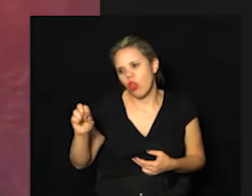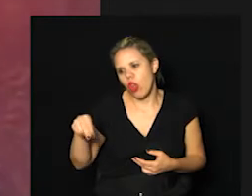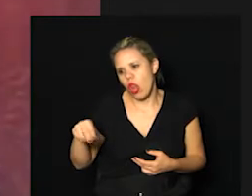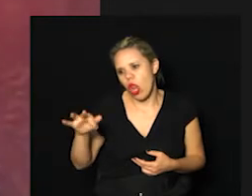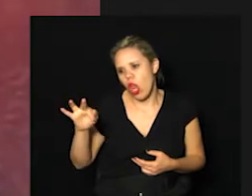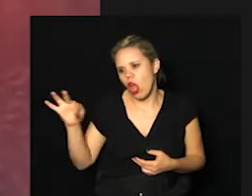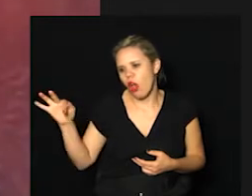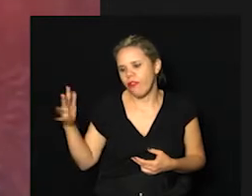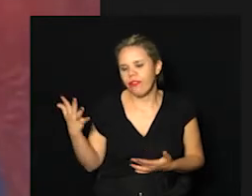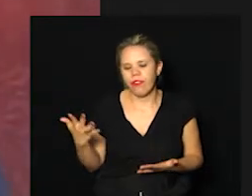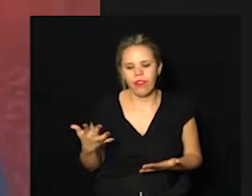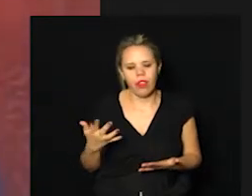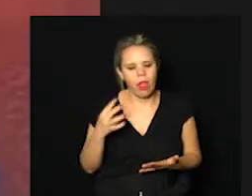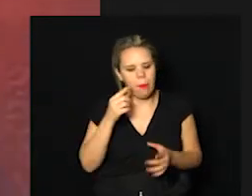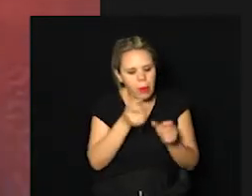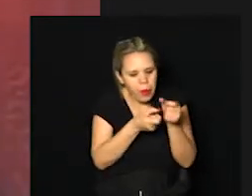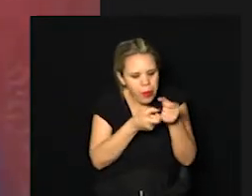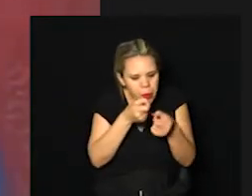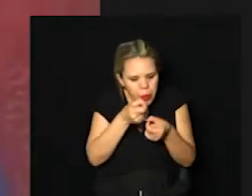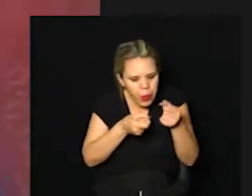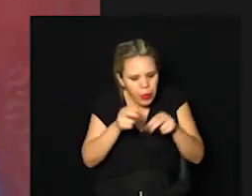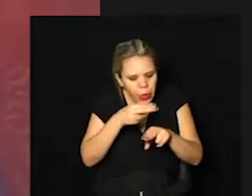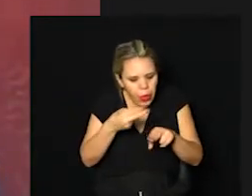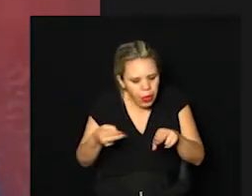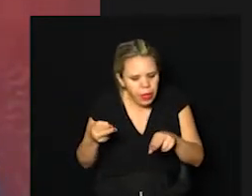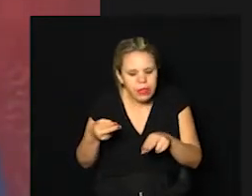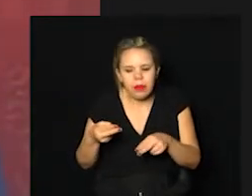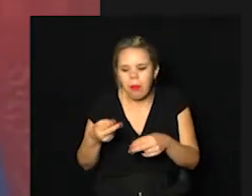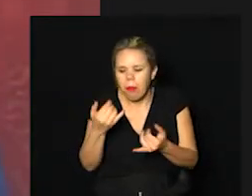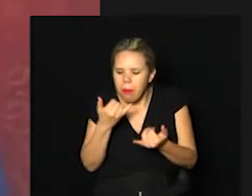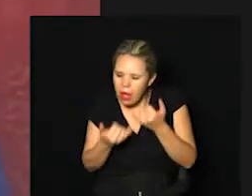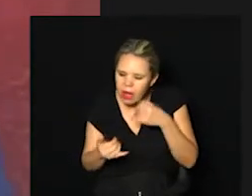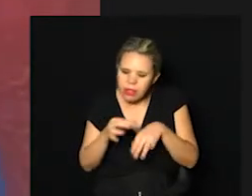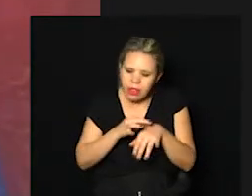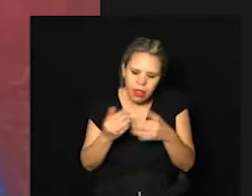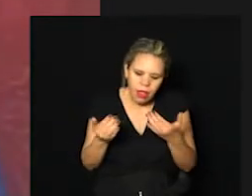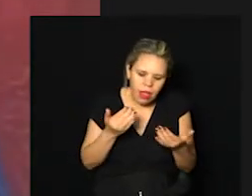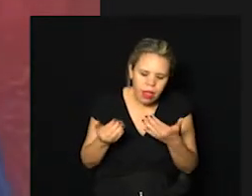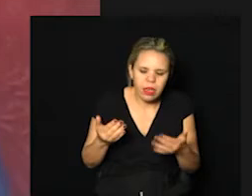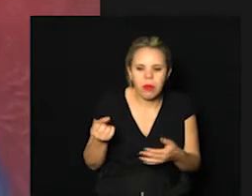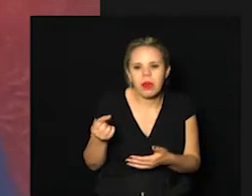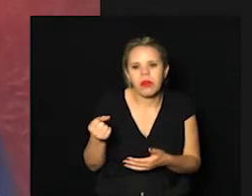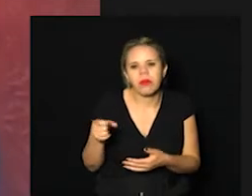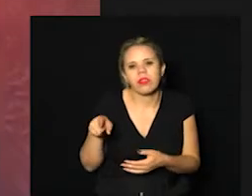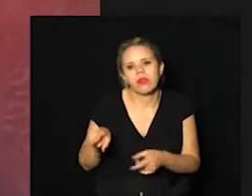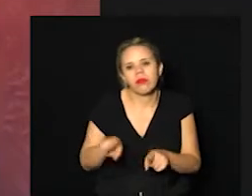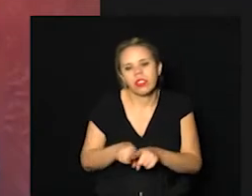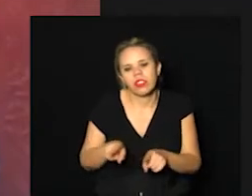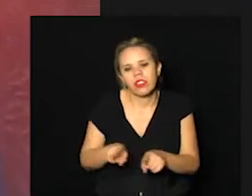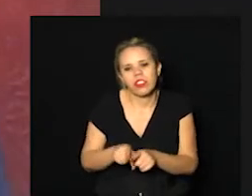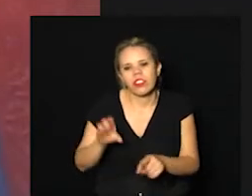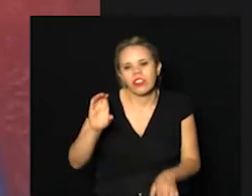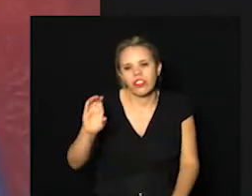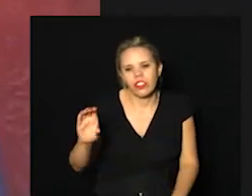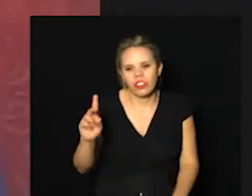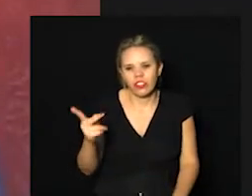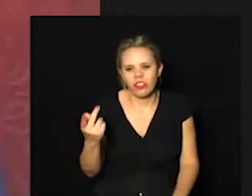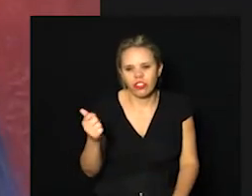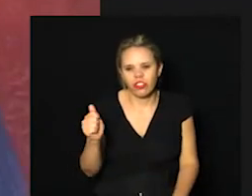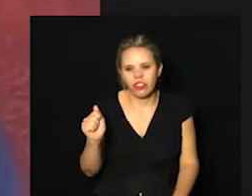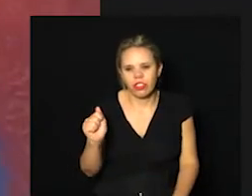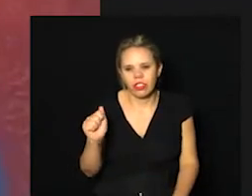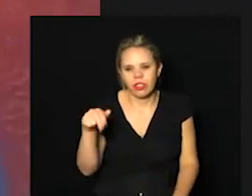de chocolate ao leite, o pedacinho de carne e o branco seria ali o champignon. Né? Tá.